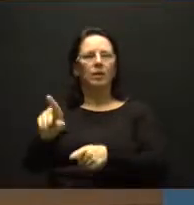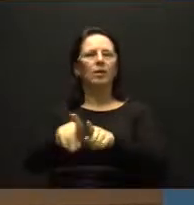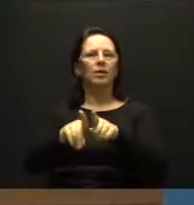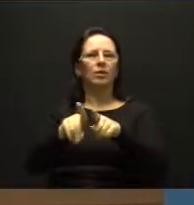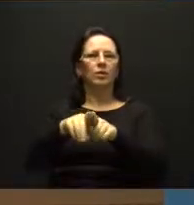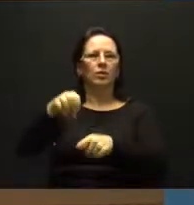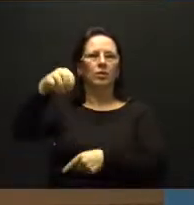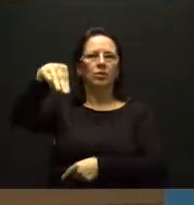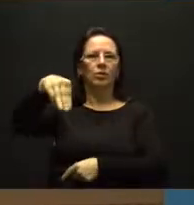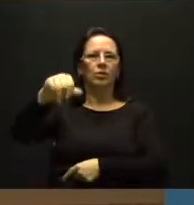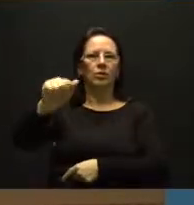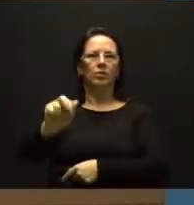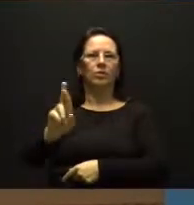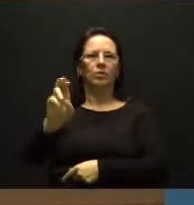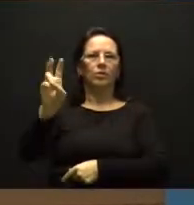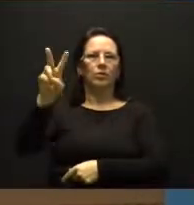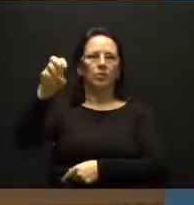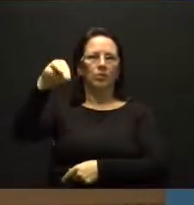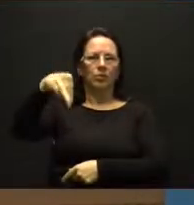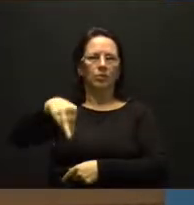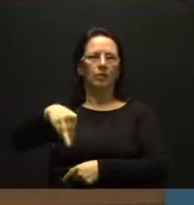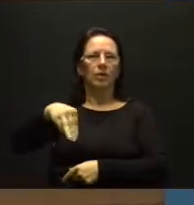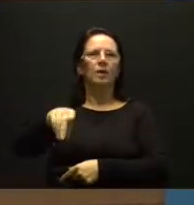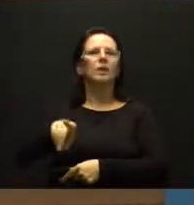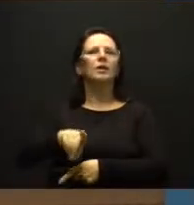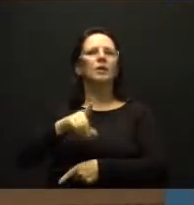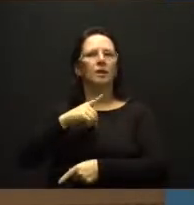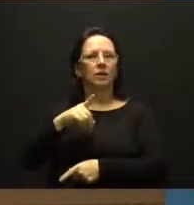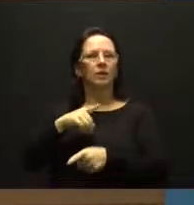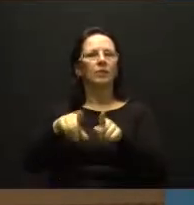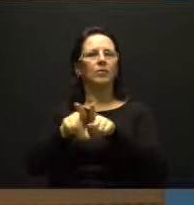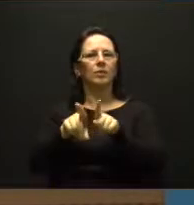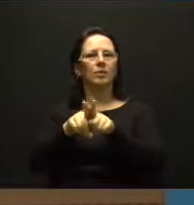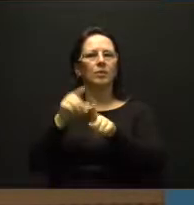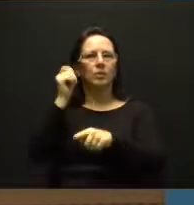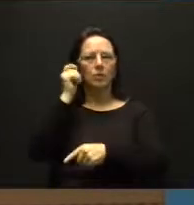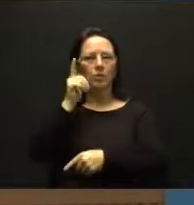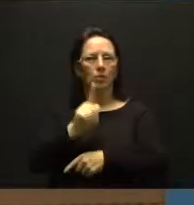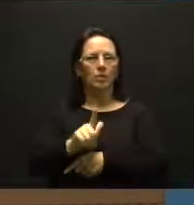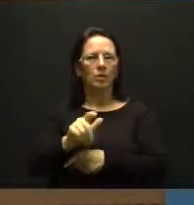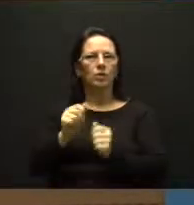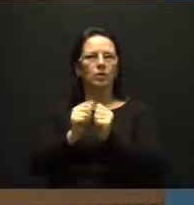margem e se a gente chegar e conversar com o prefeito também vamos conseguir da pulsão